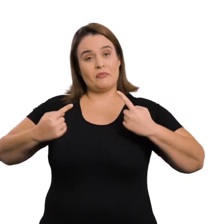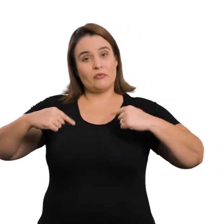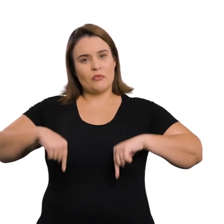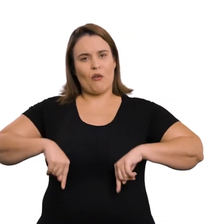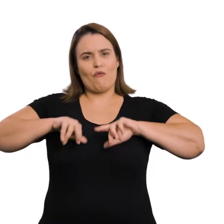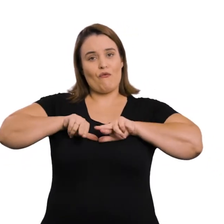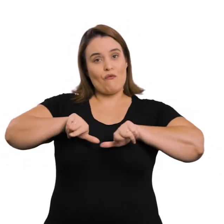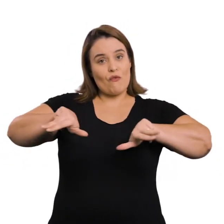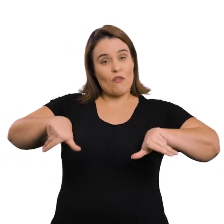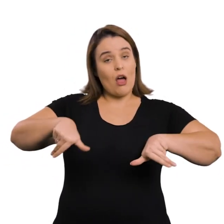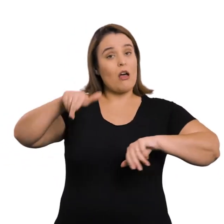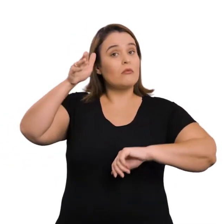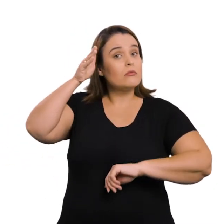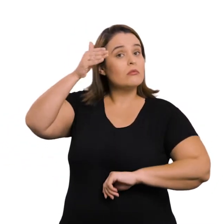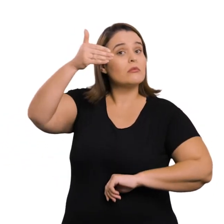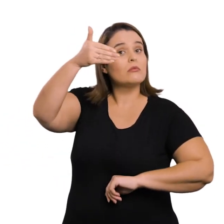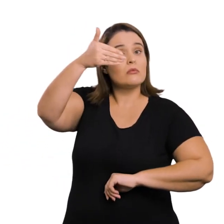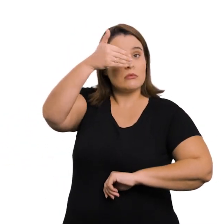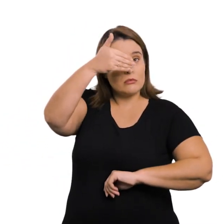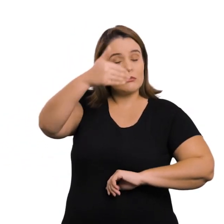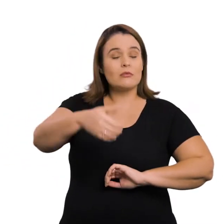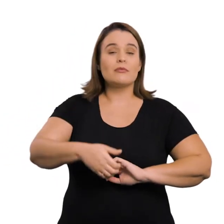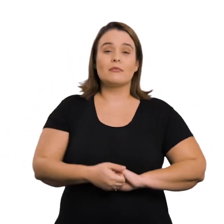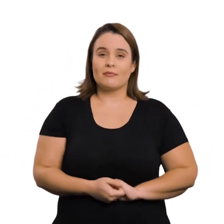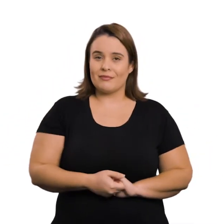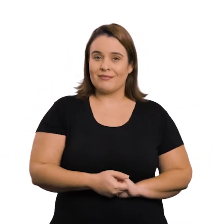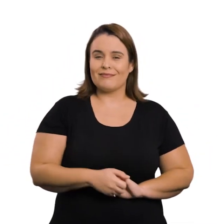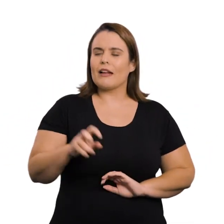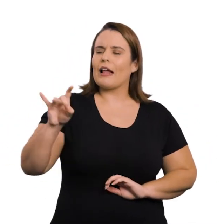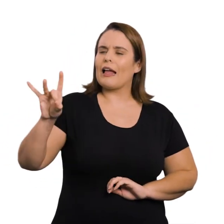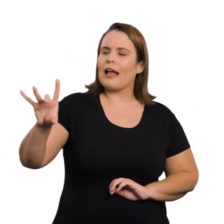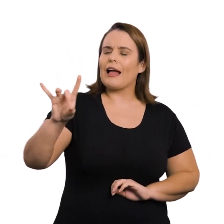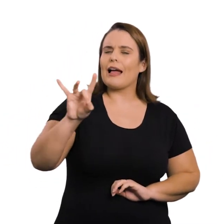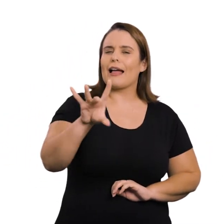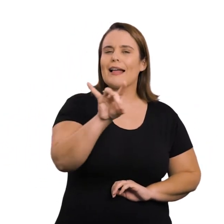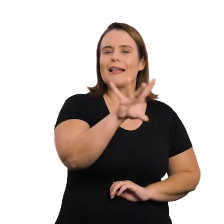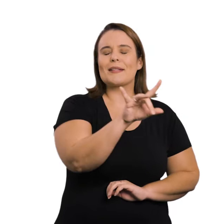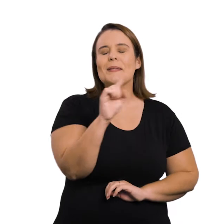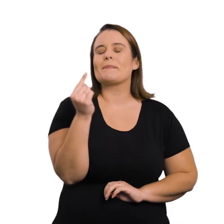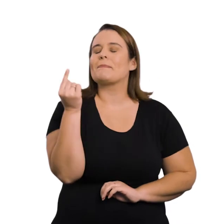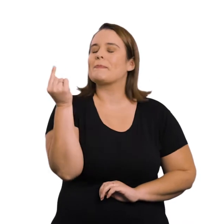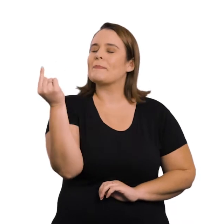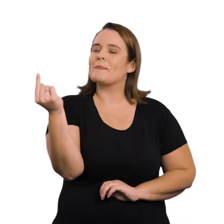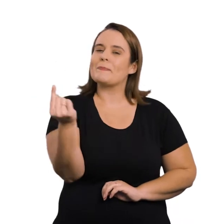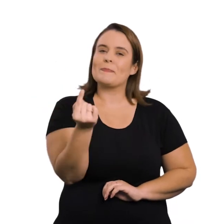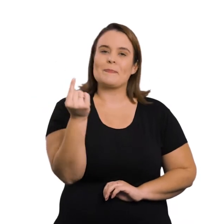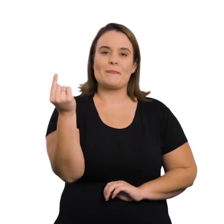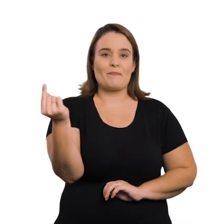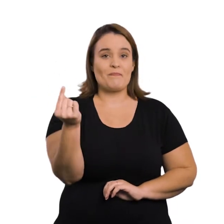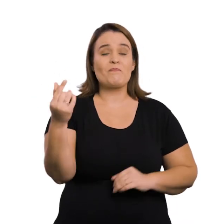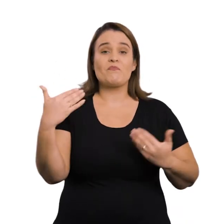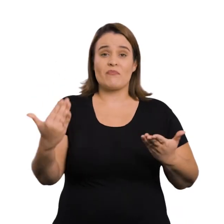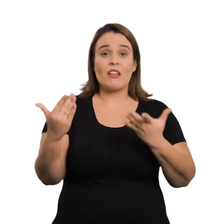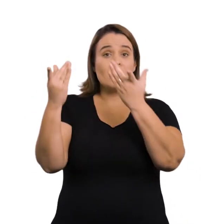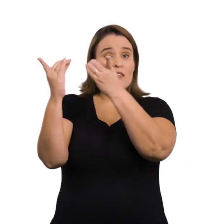intelectual, física, múltipla e surdo-cegueira, cada pessoa é singular